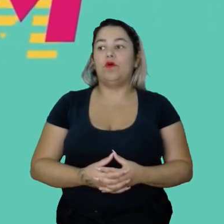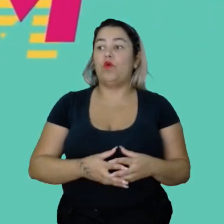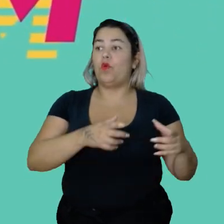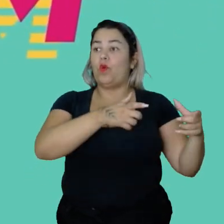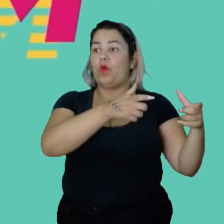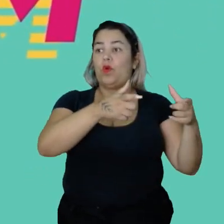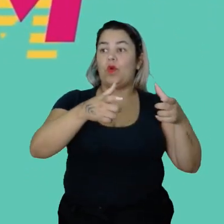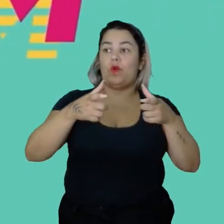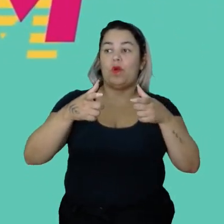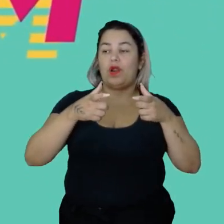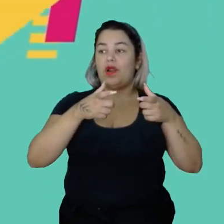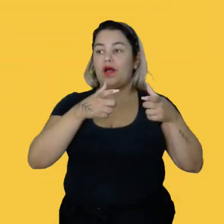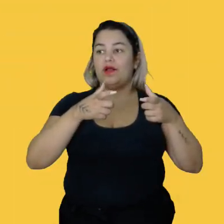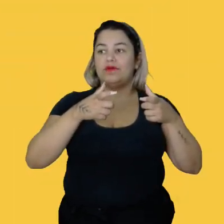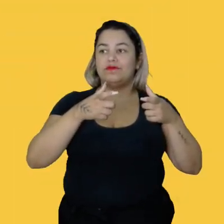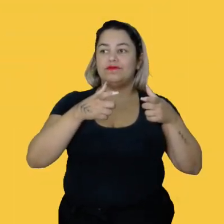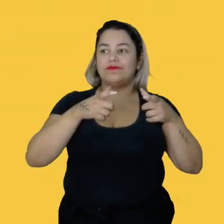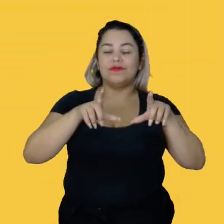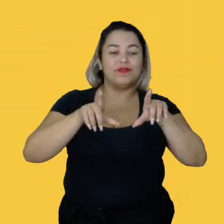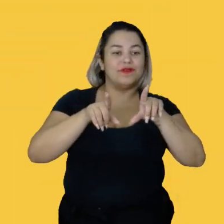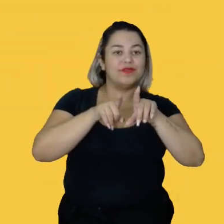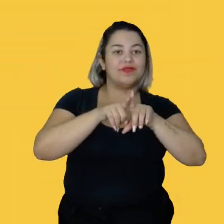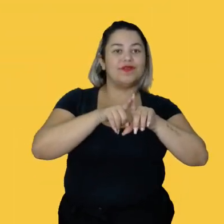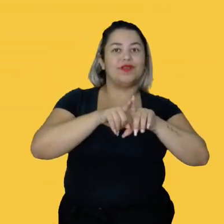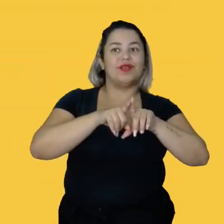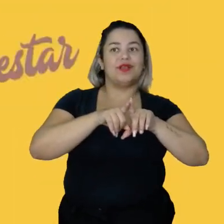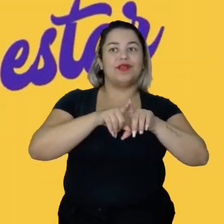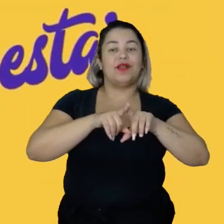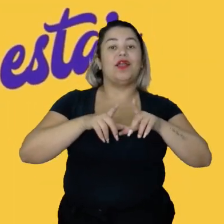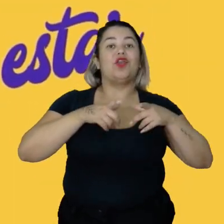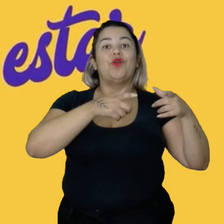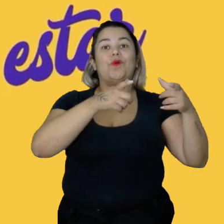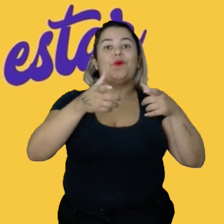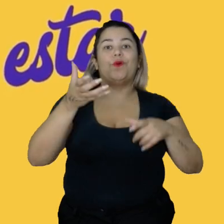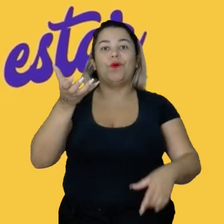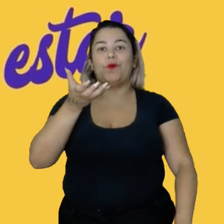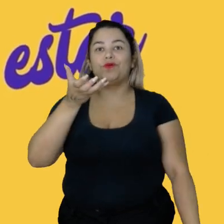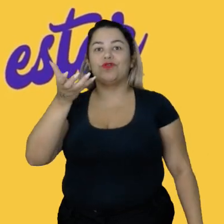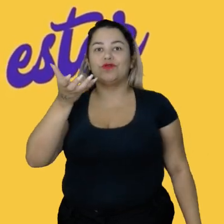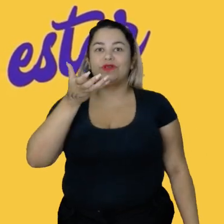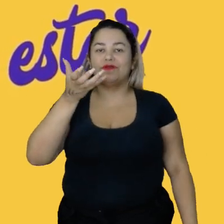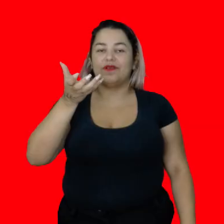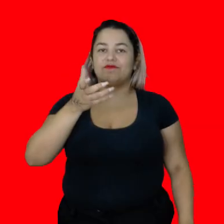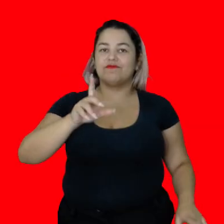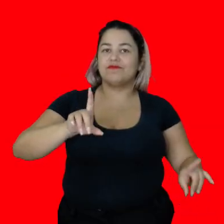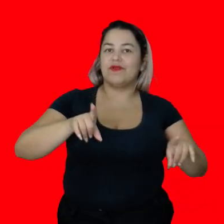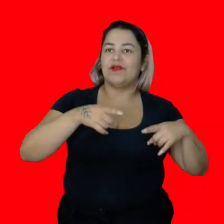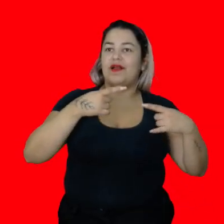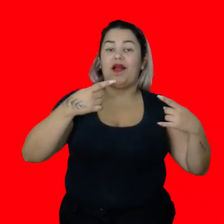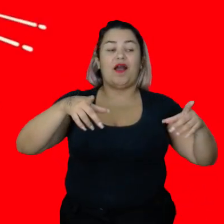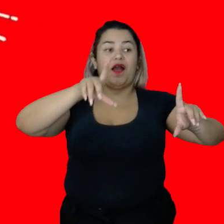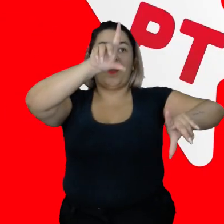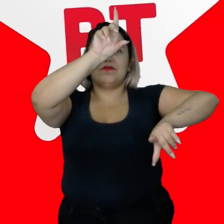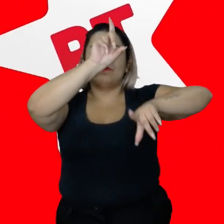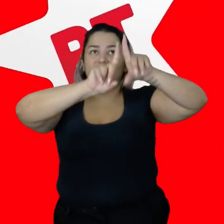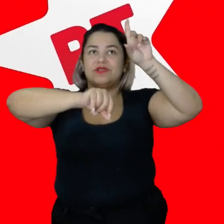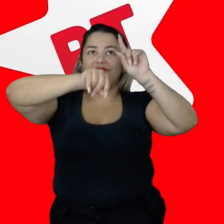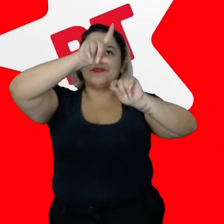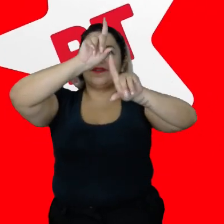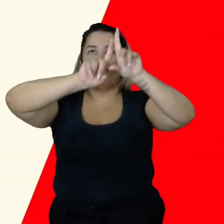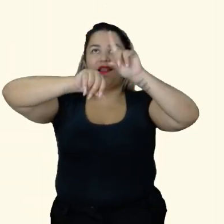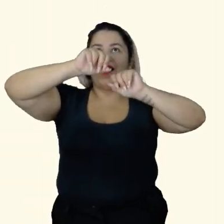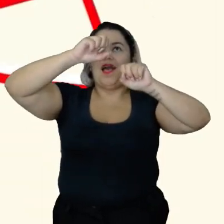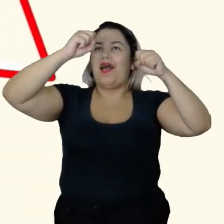lugar que é bom pra mim, é onde eu quiser estar. A estrela ainda